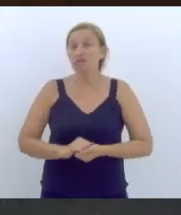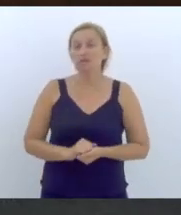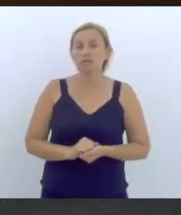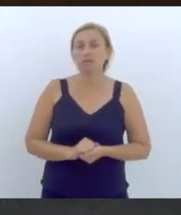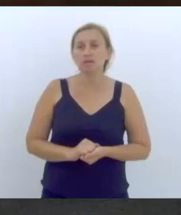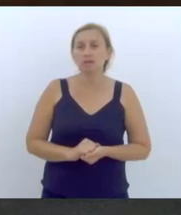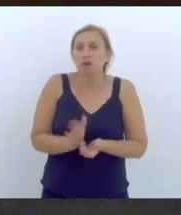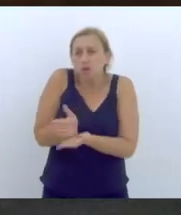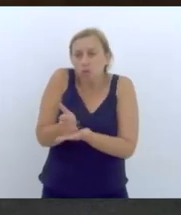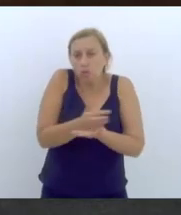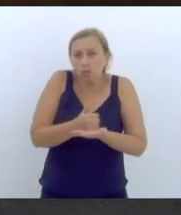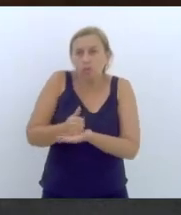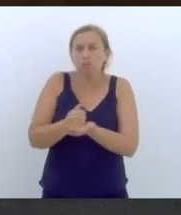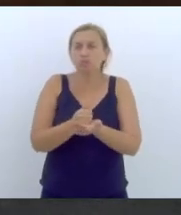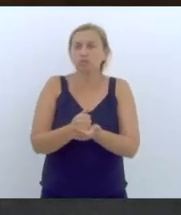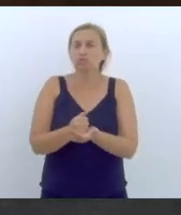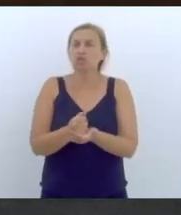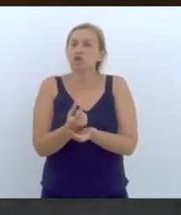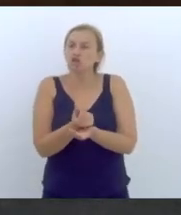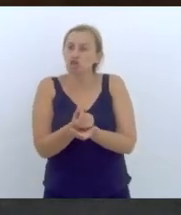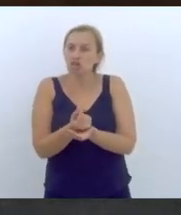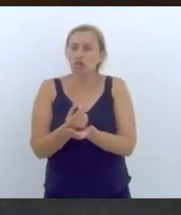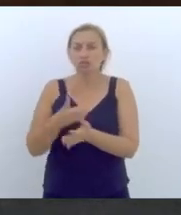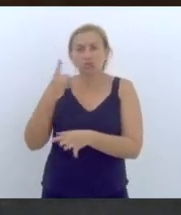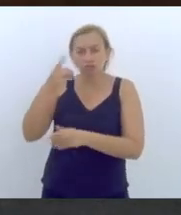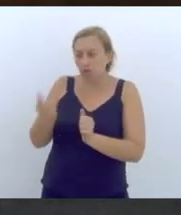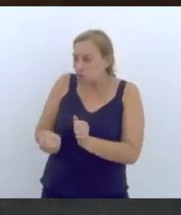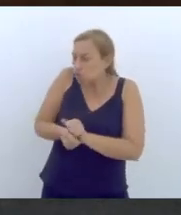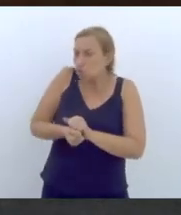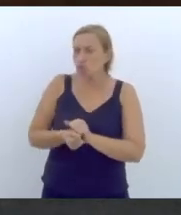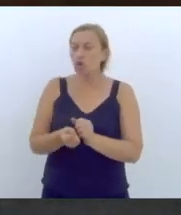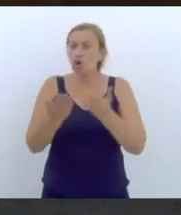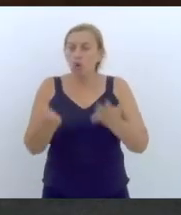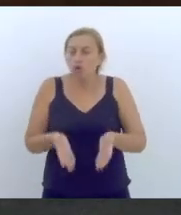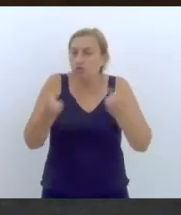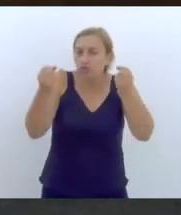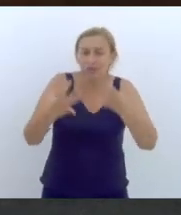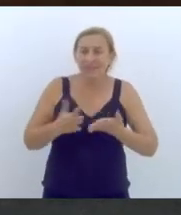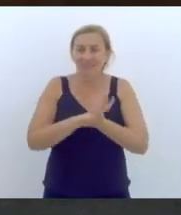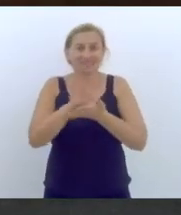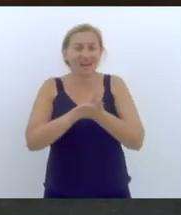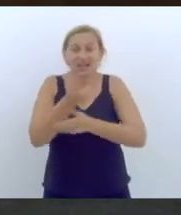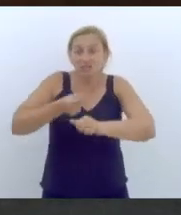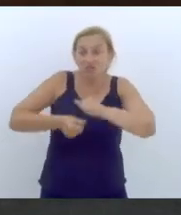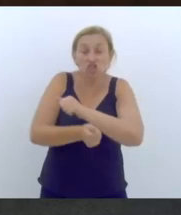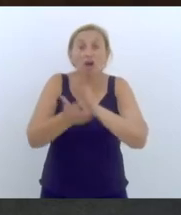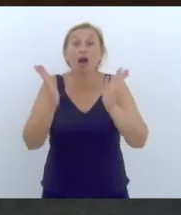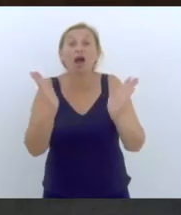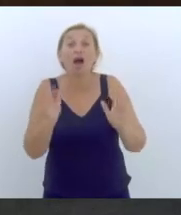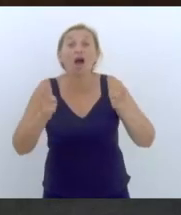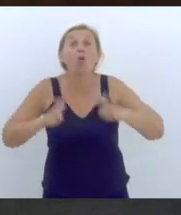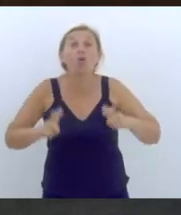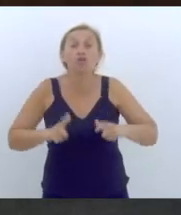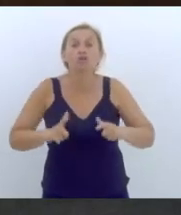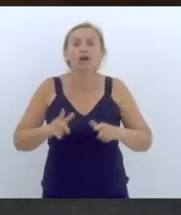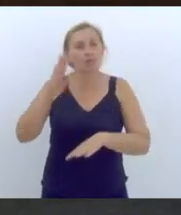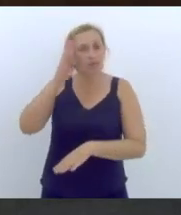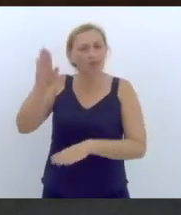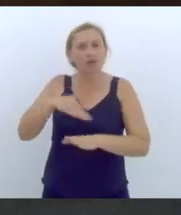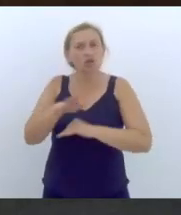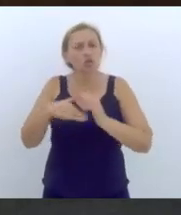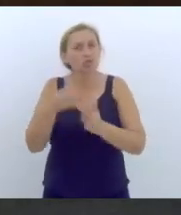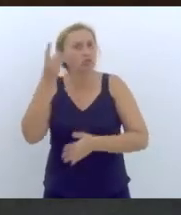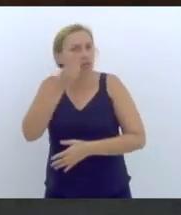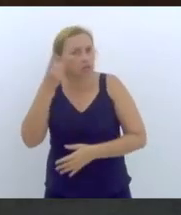e R$30 milhões não foram explicados até hoje onde foram investidos. Então é fundamental que todo deputado do